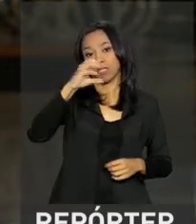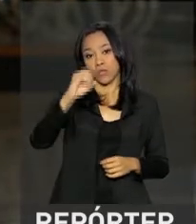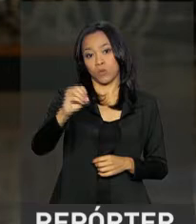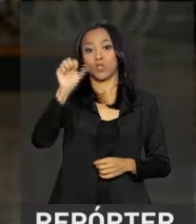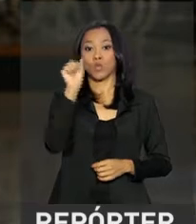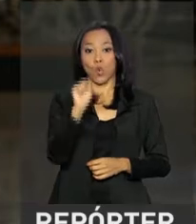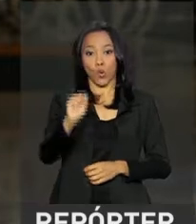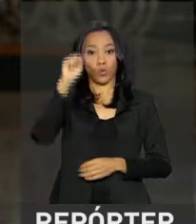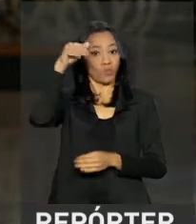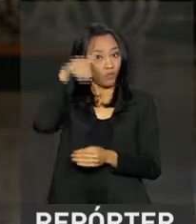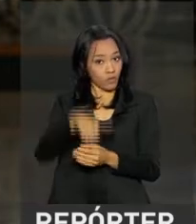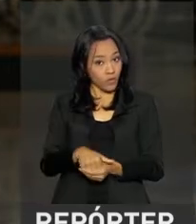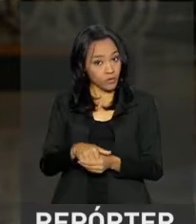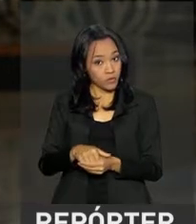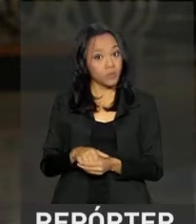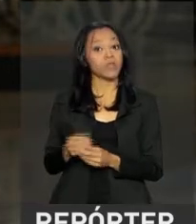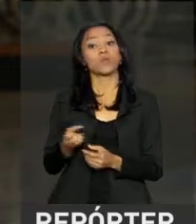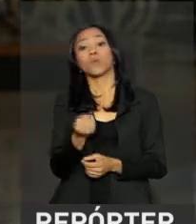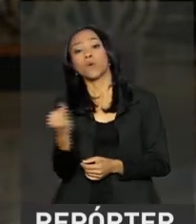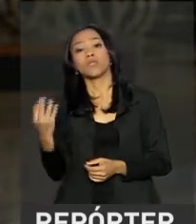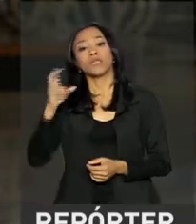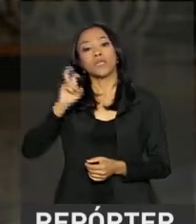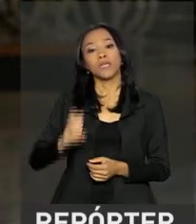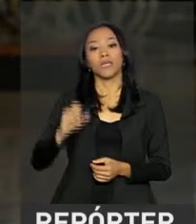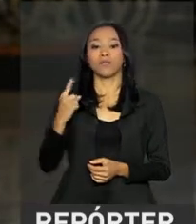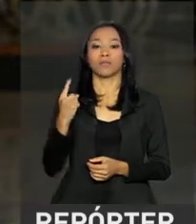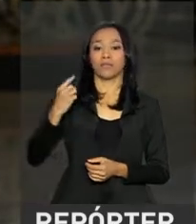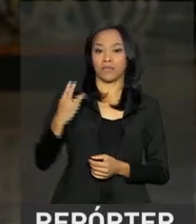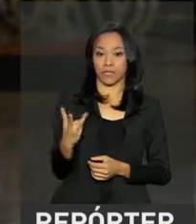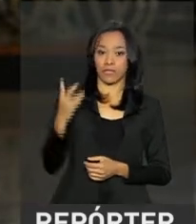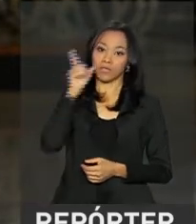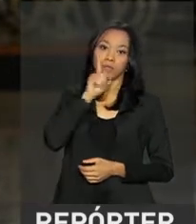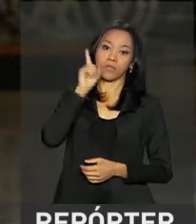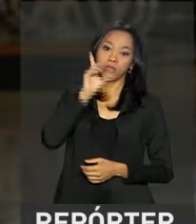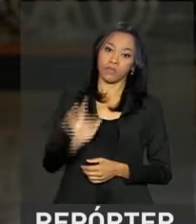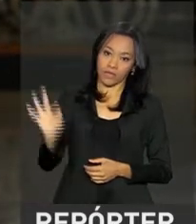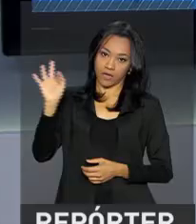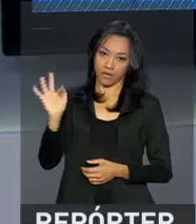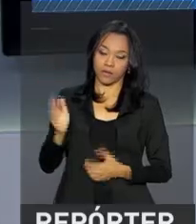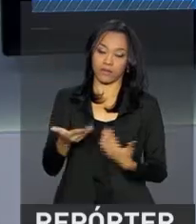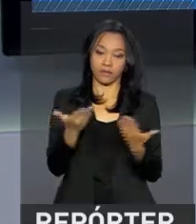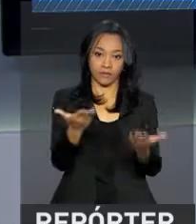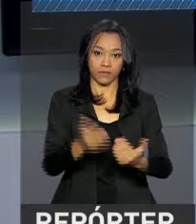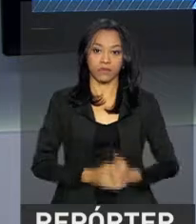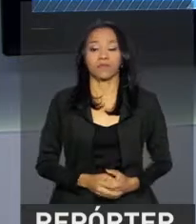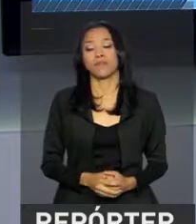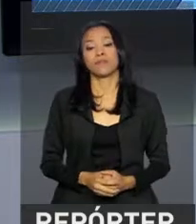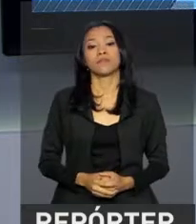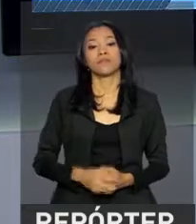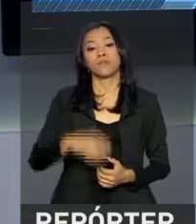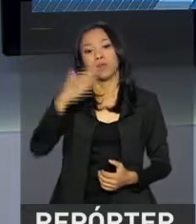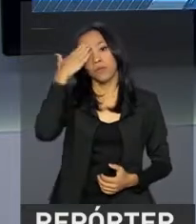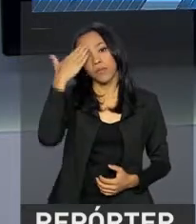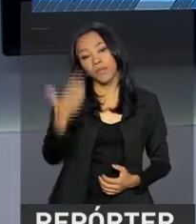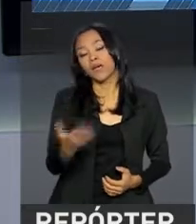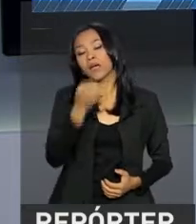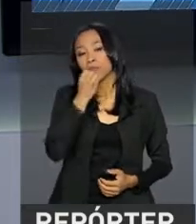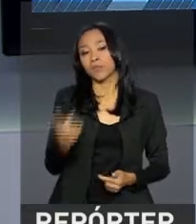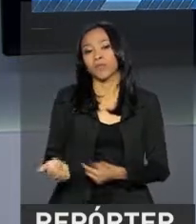entre os 513 deputados federais lilian obrigada no ano bom